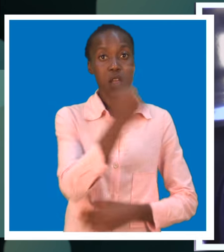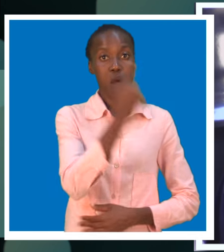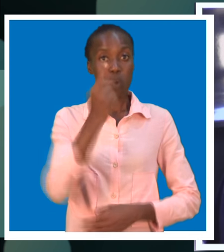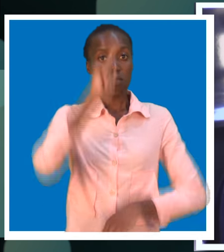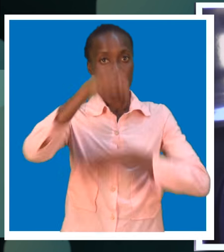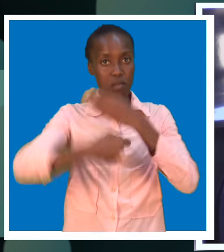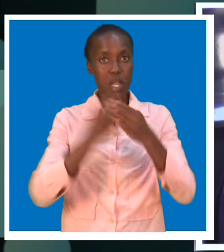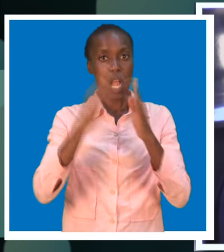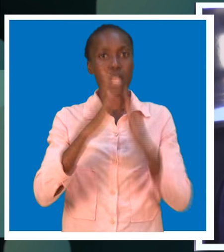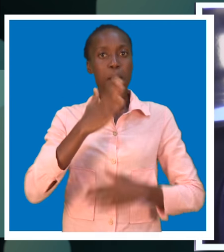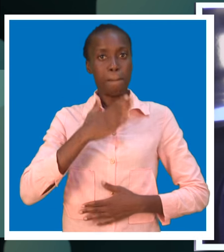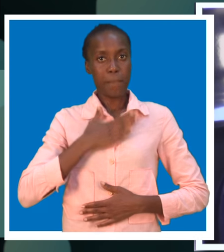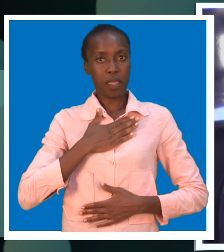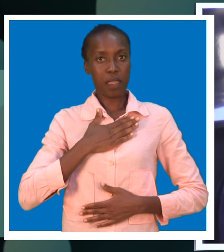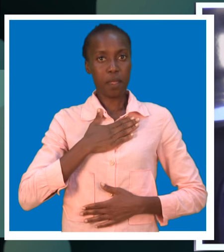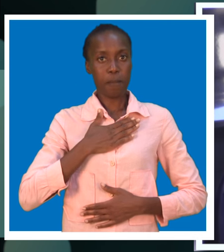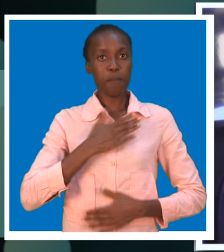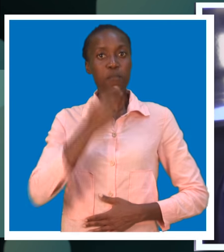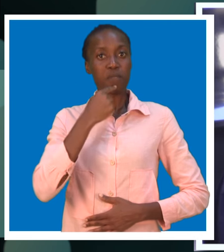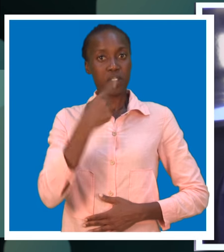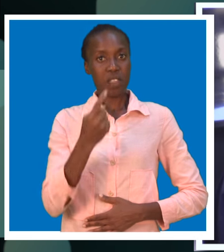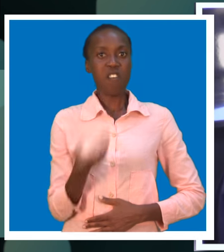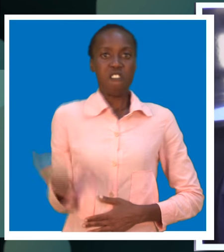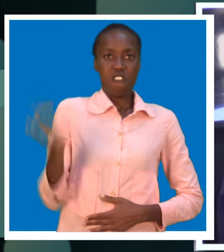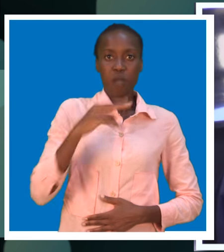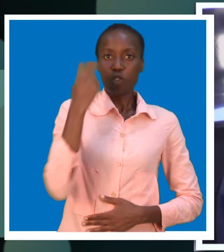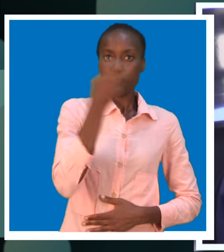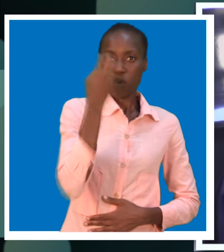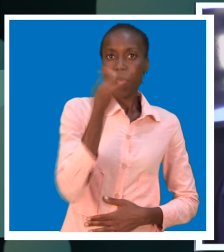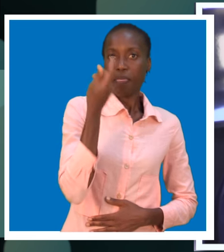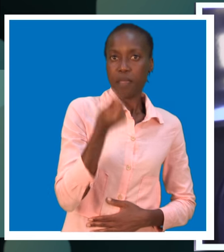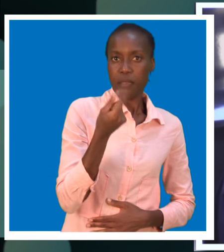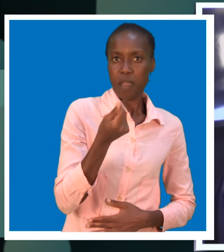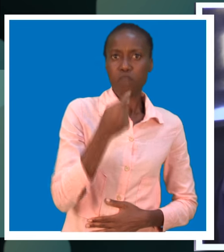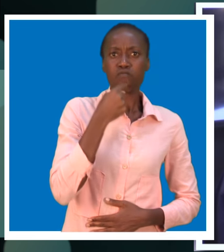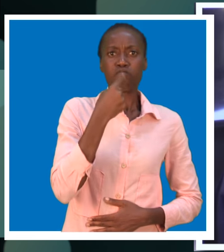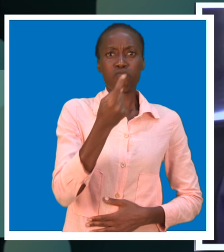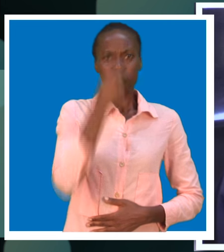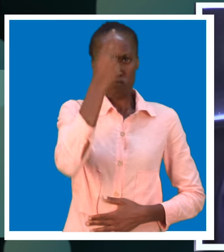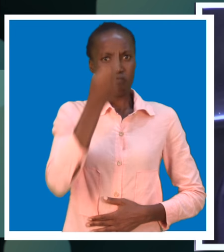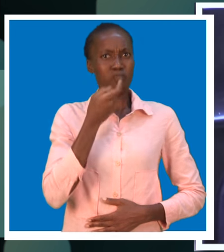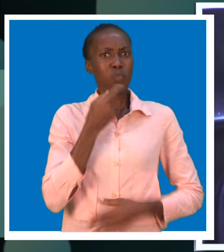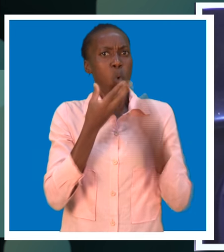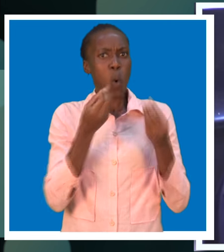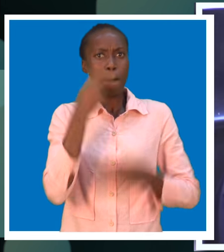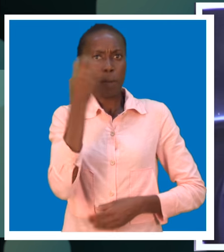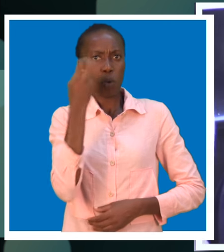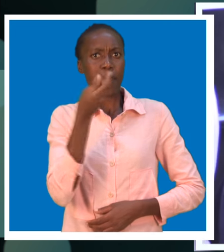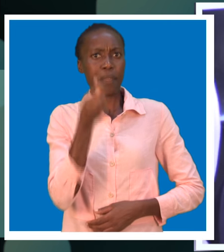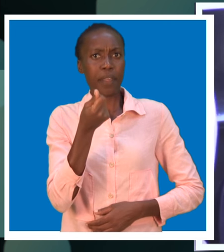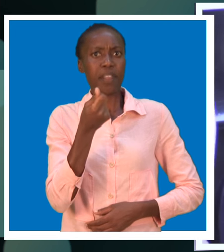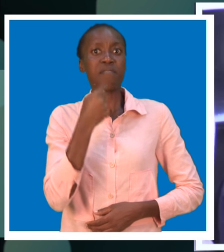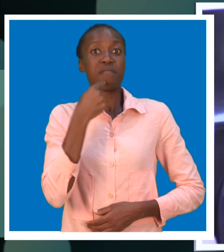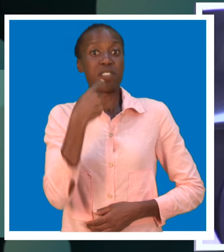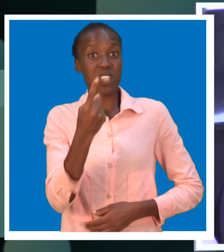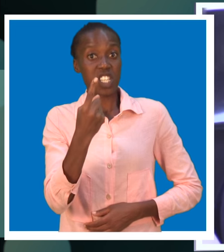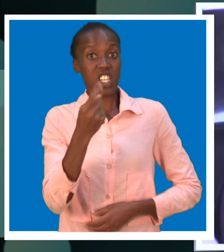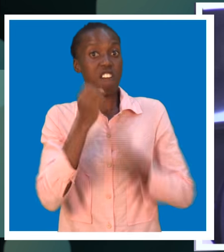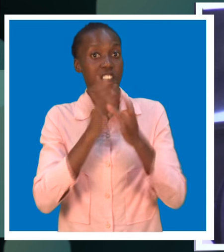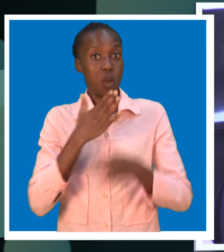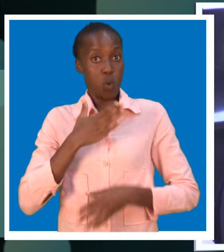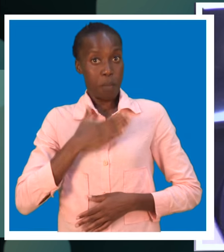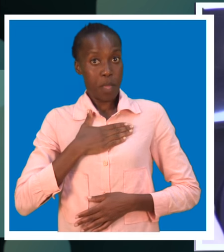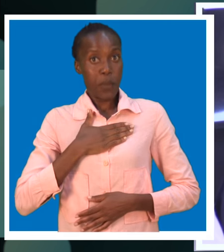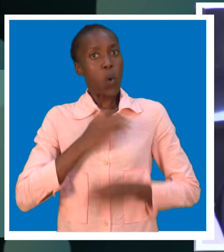Dia 11, quando ele apareceu na minha casa, disse que vamos arranjar um dinheirizito. Eu, mas como é vamos arranjar um dinheirizito? Era ela falar